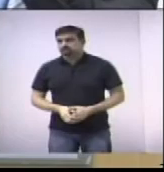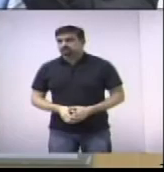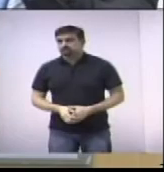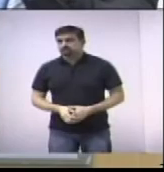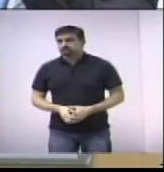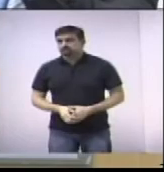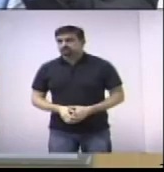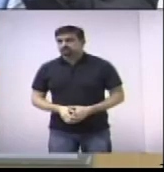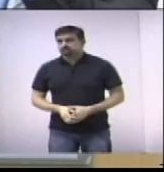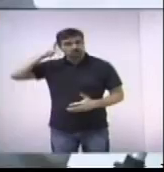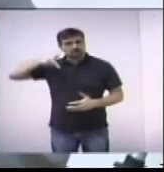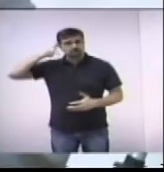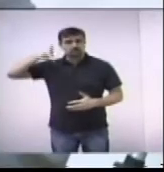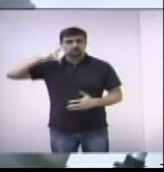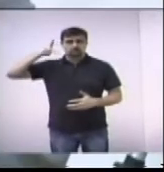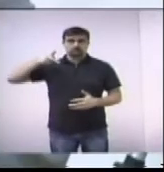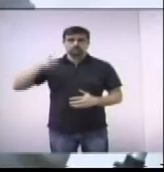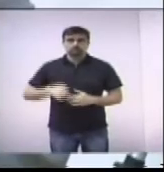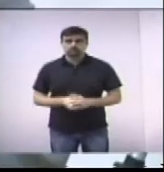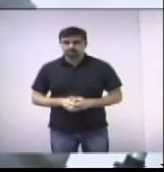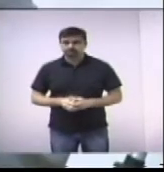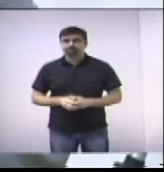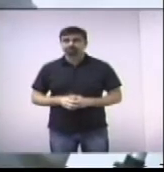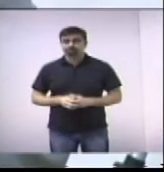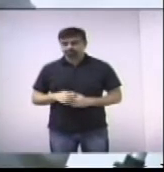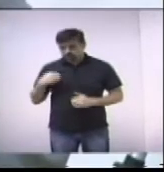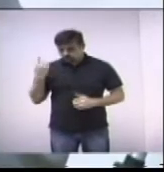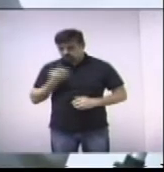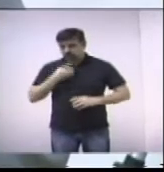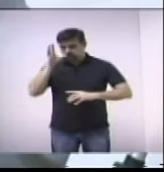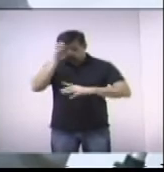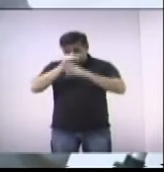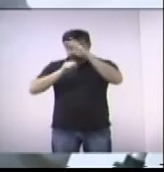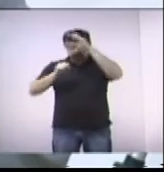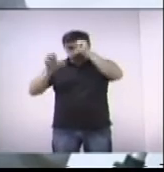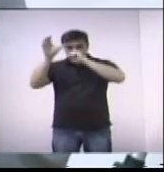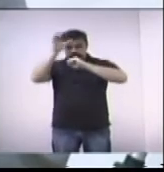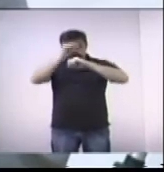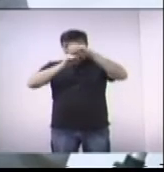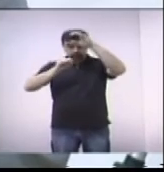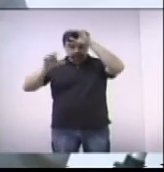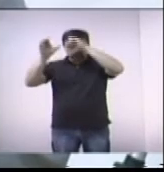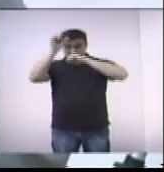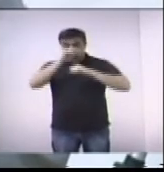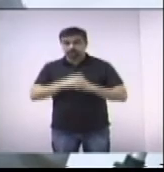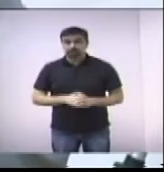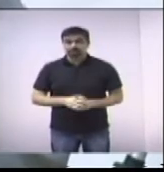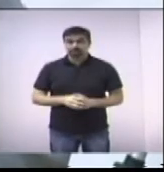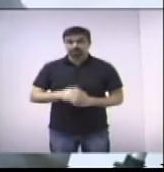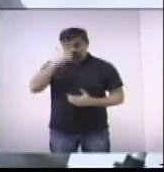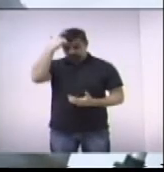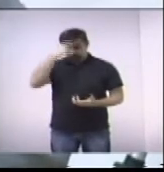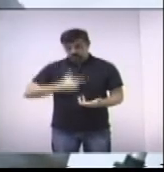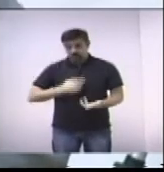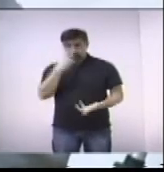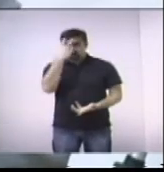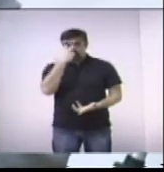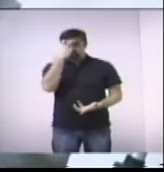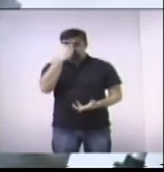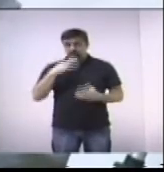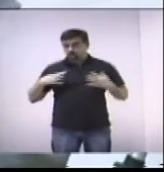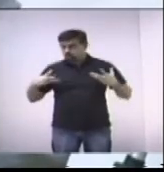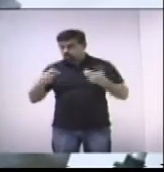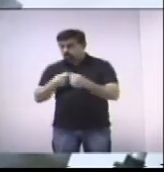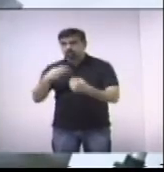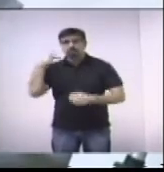A política tem sido um grande aprendizado. Acho que não apenas a mim, quanto a todos